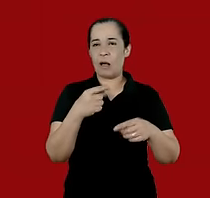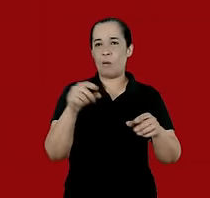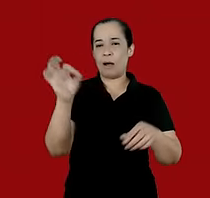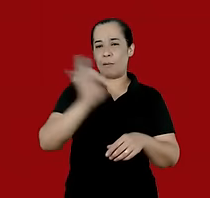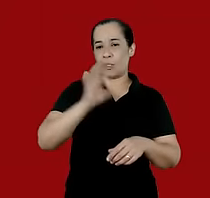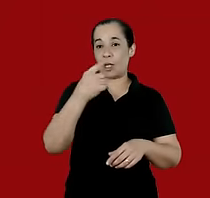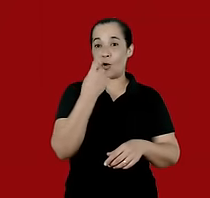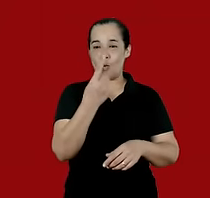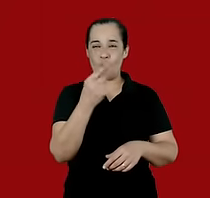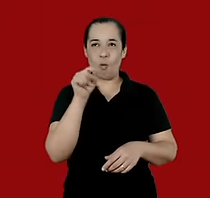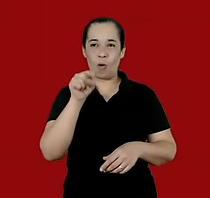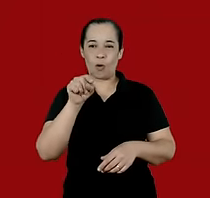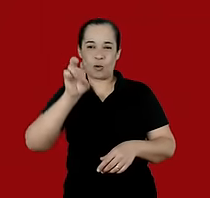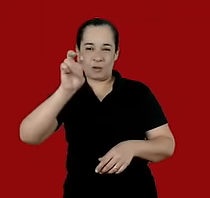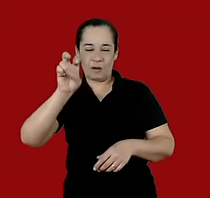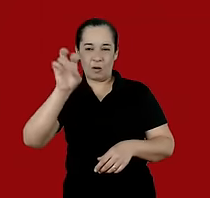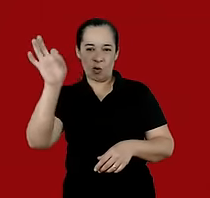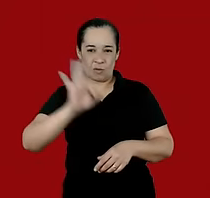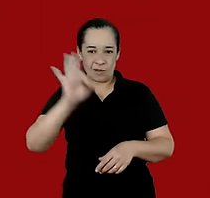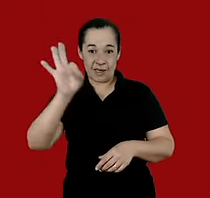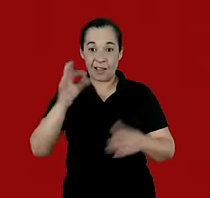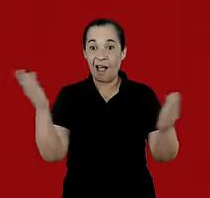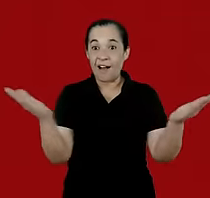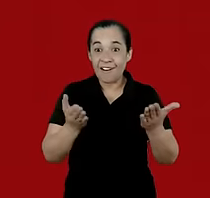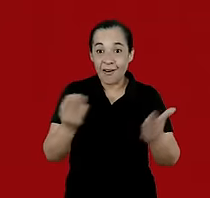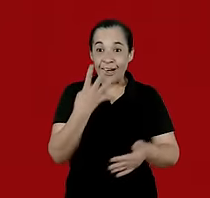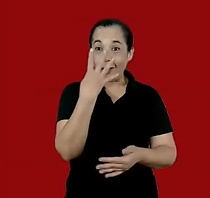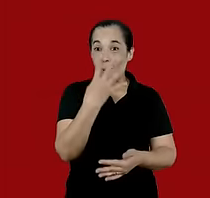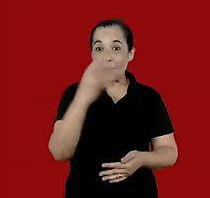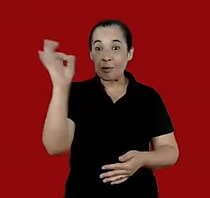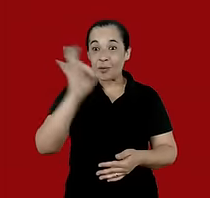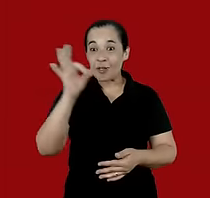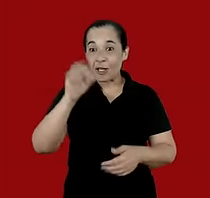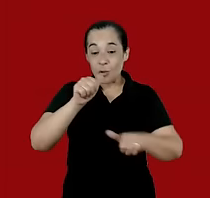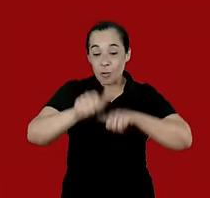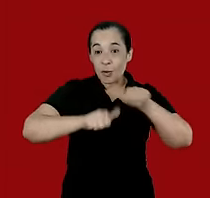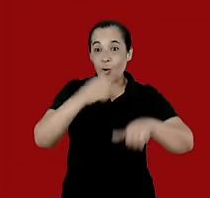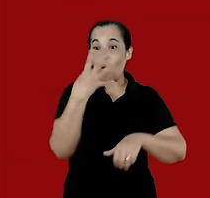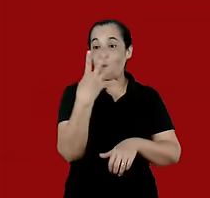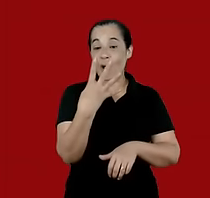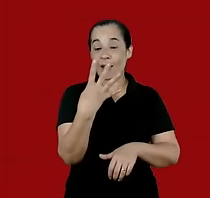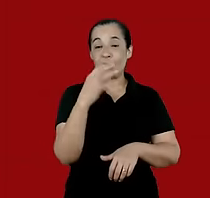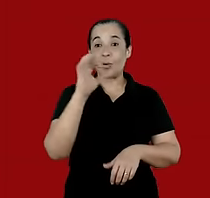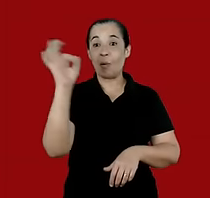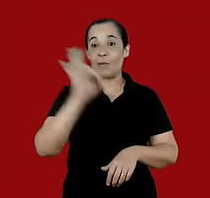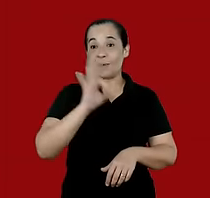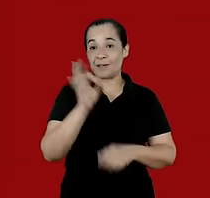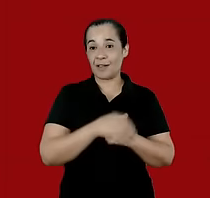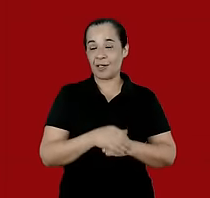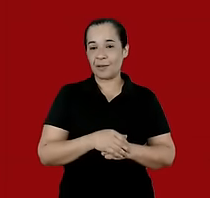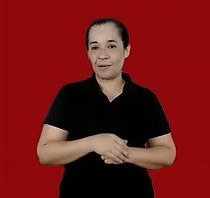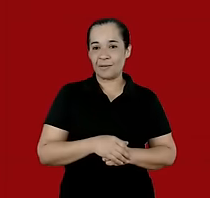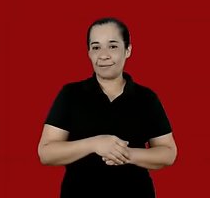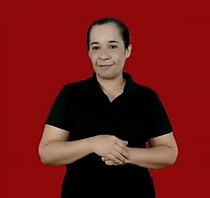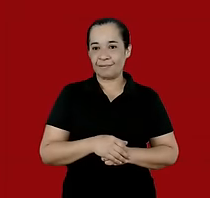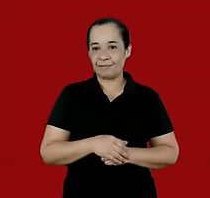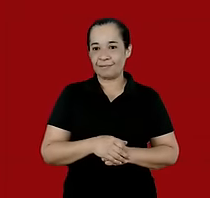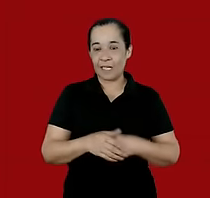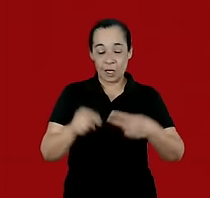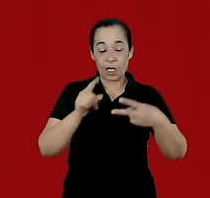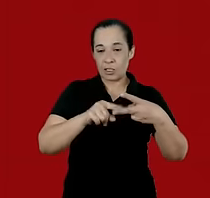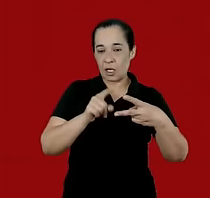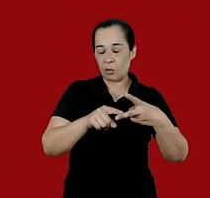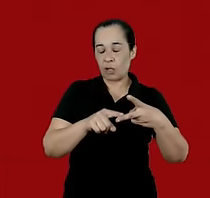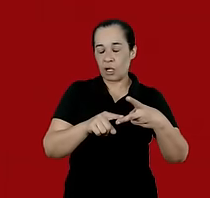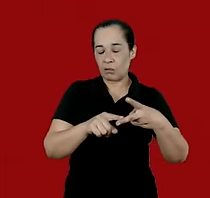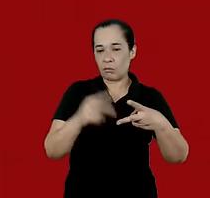4,5 Então você tem uma mudança de 3% do PIB de custo de carre ento que é o a parte do segundo argumento que eu vou fazer aqui que isso